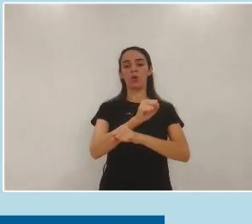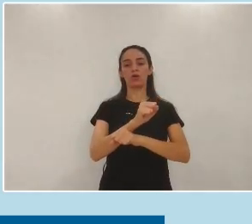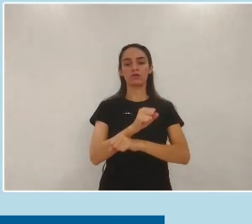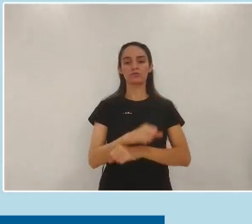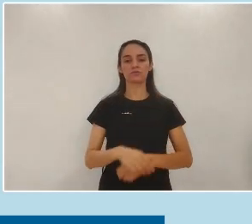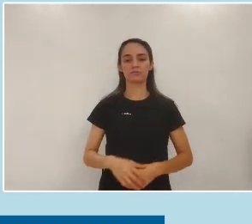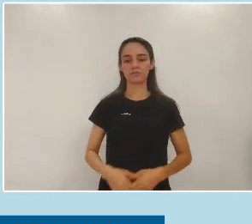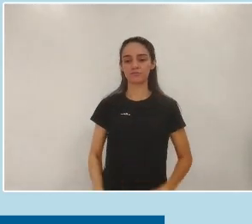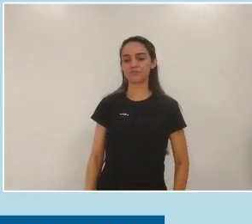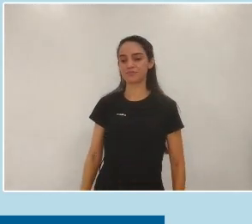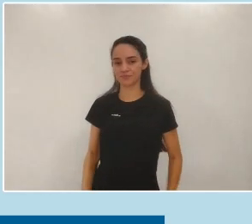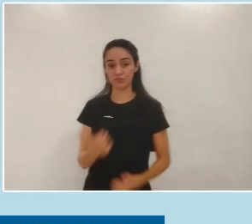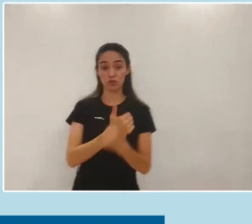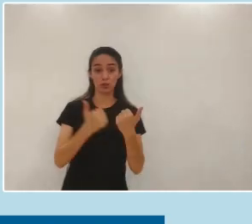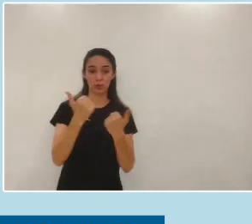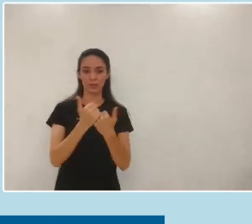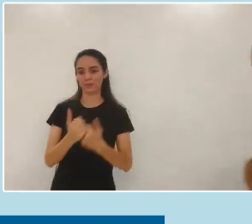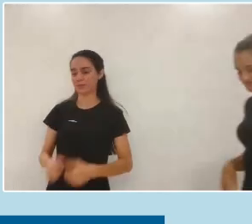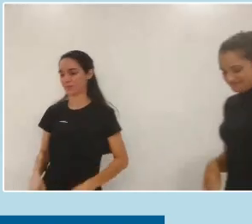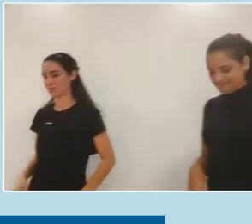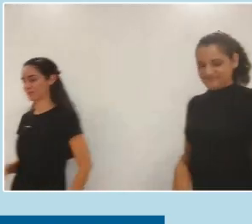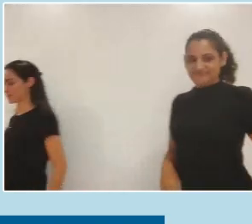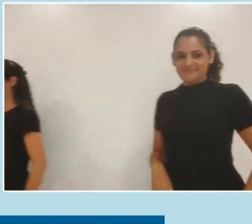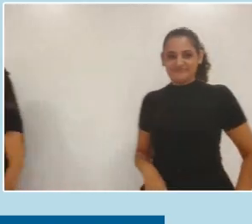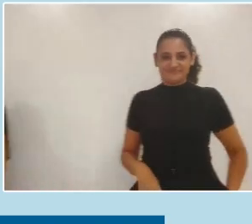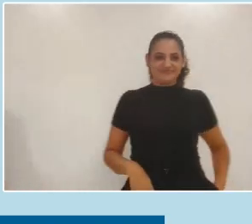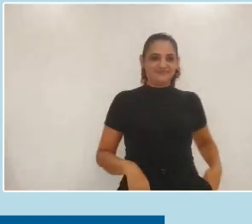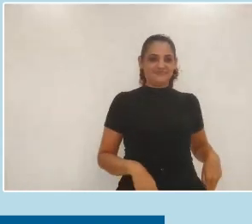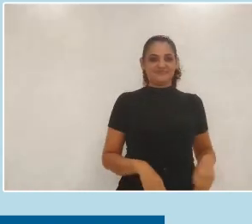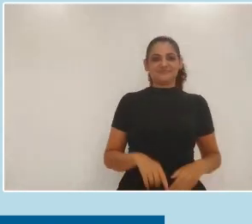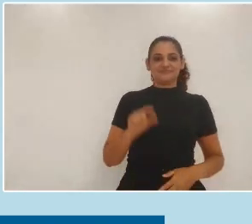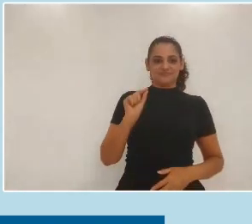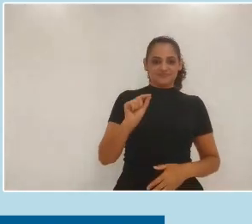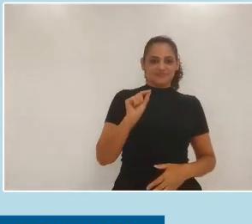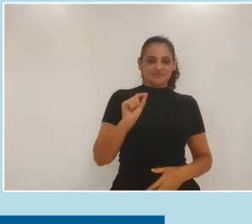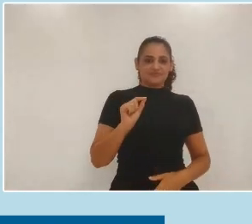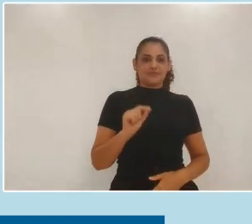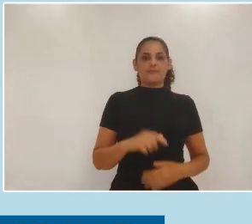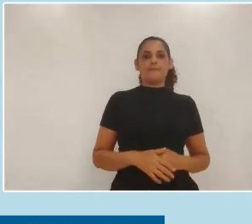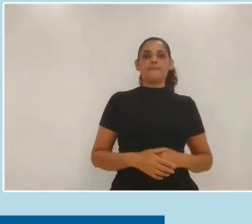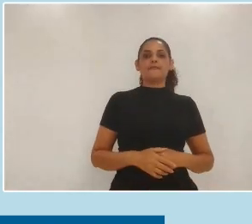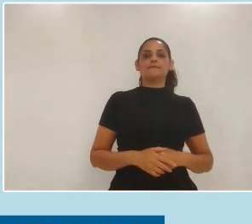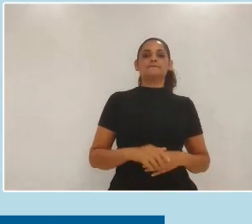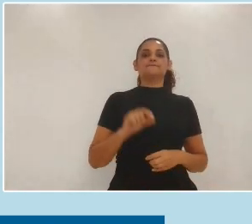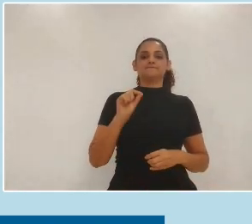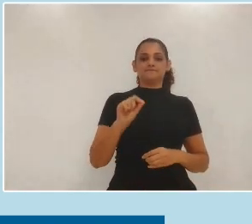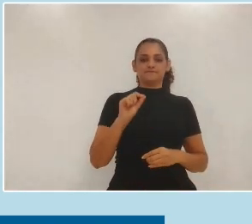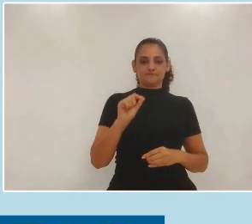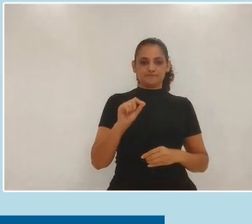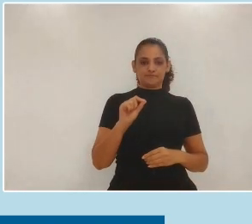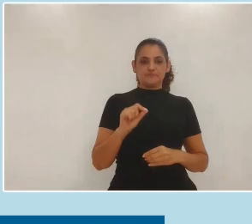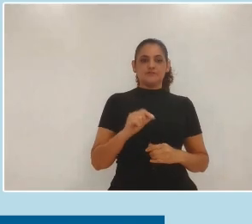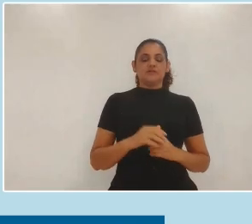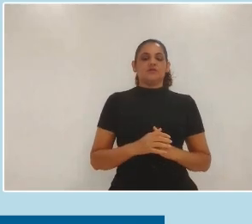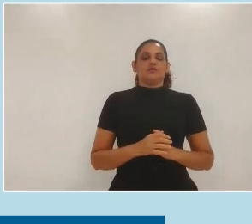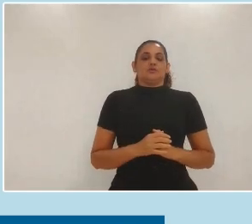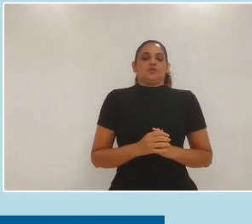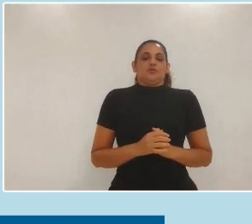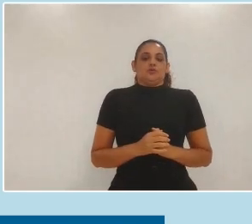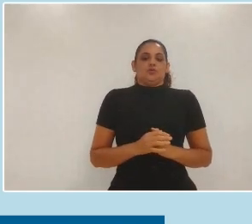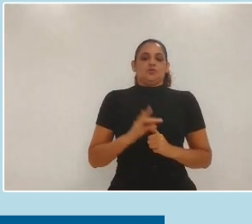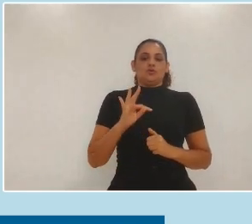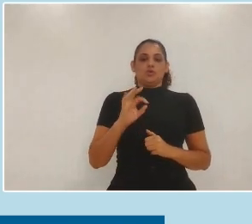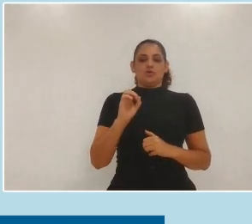eficaz. O tônus simpático em repouso, ele vai